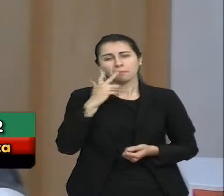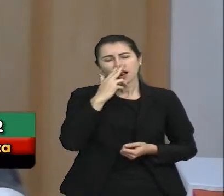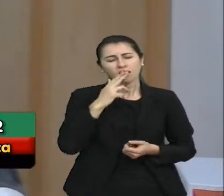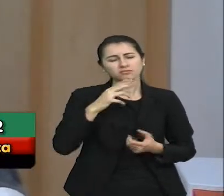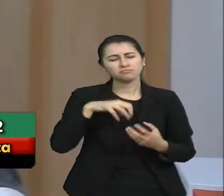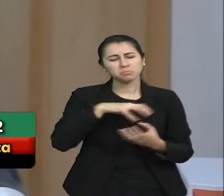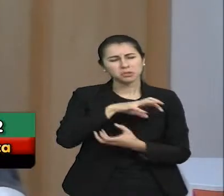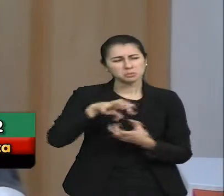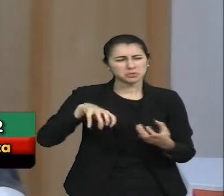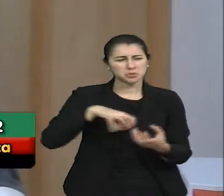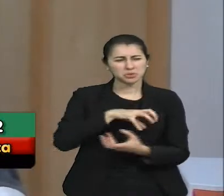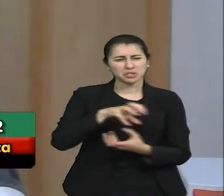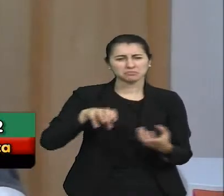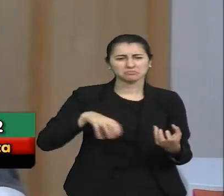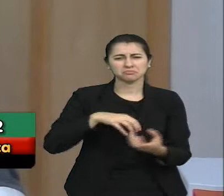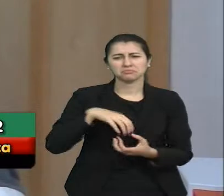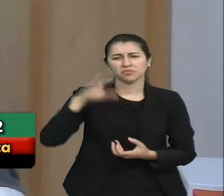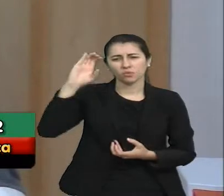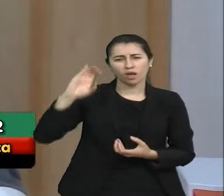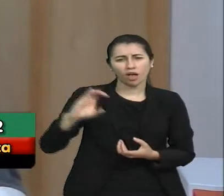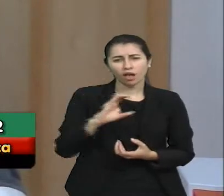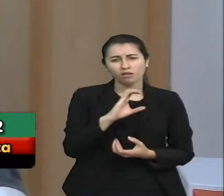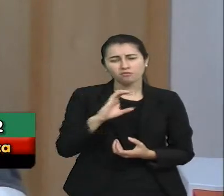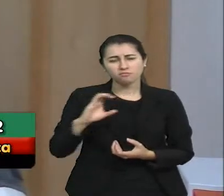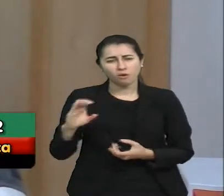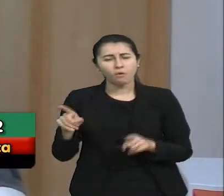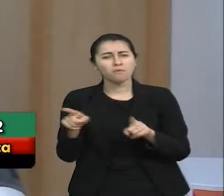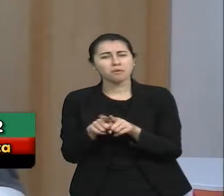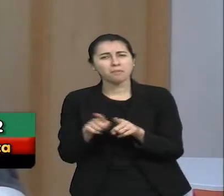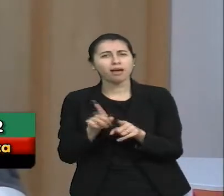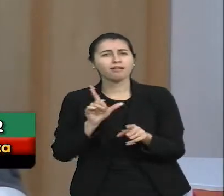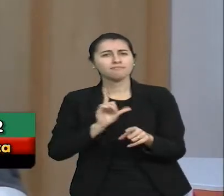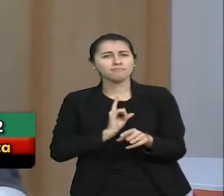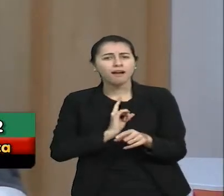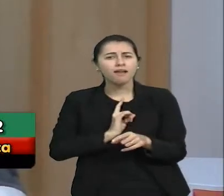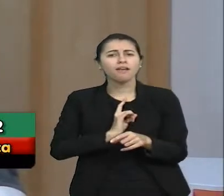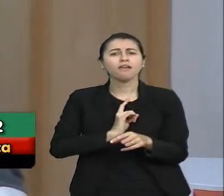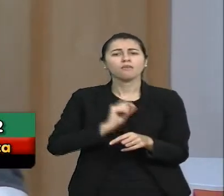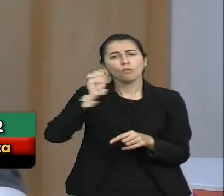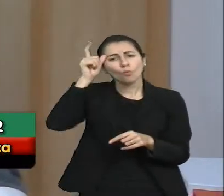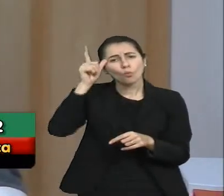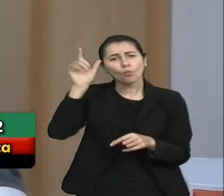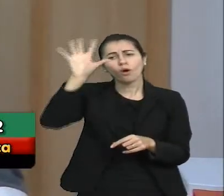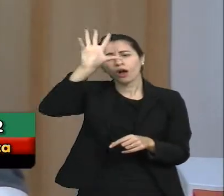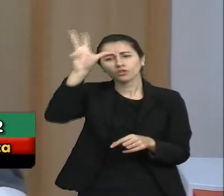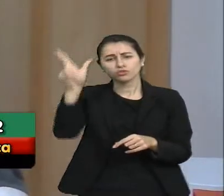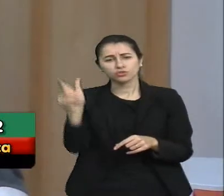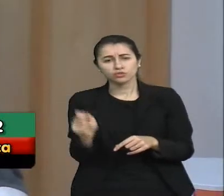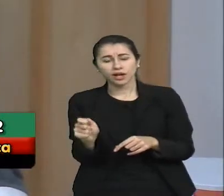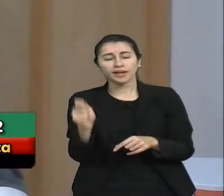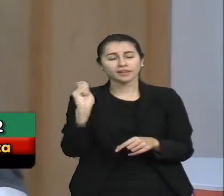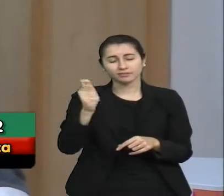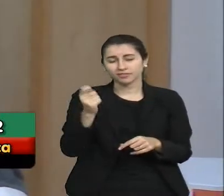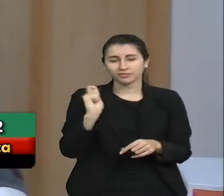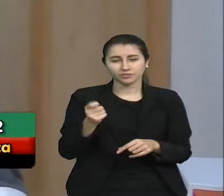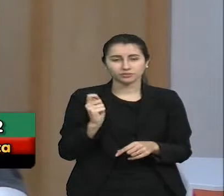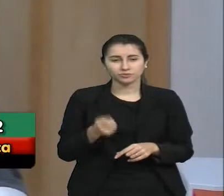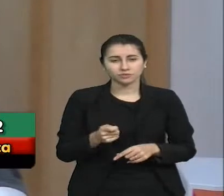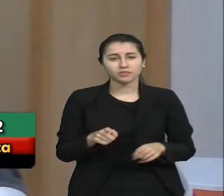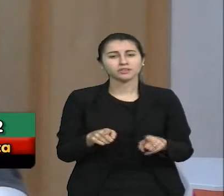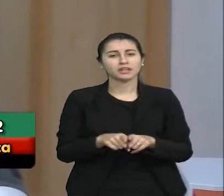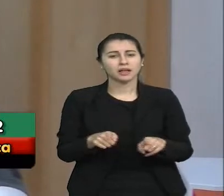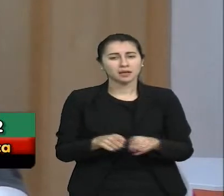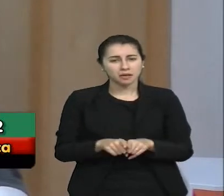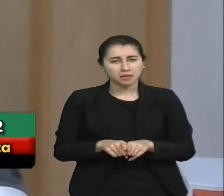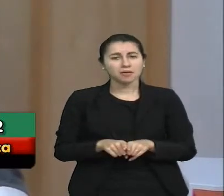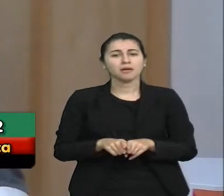catolicismo, um pouco das tradições indígenas, um pouco também do candomblé,